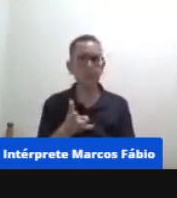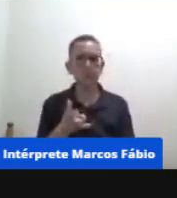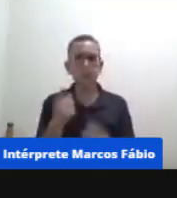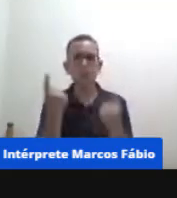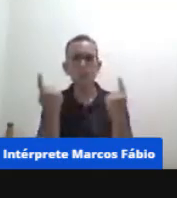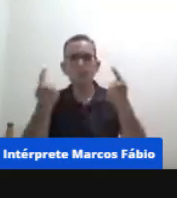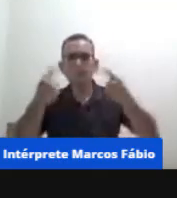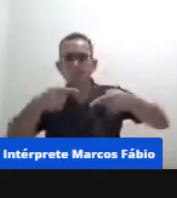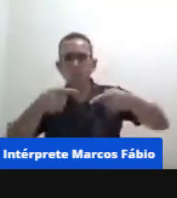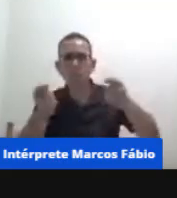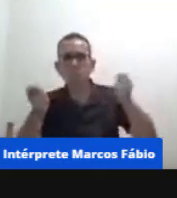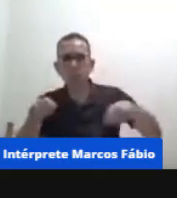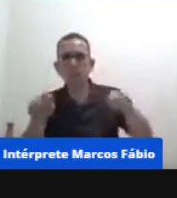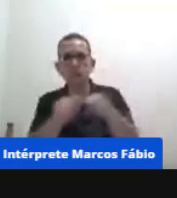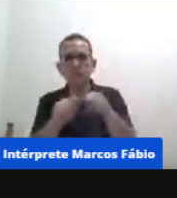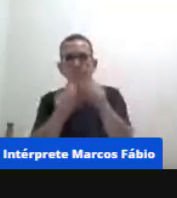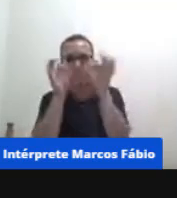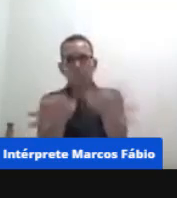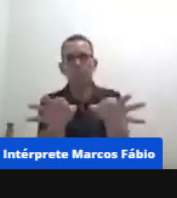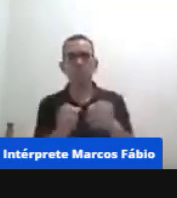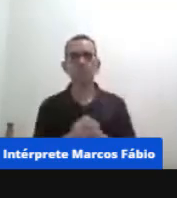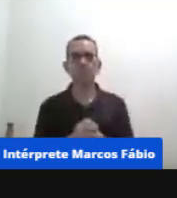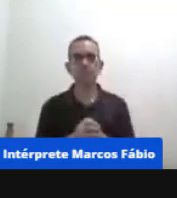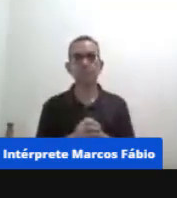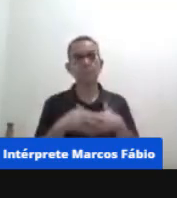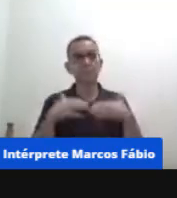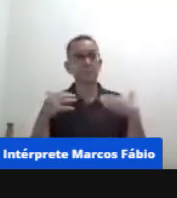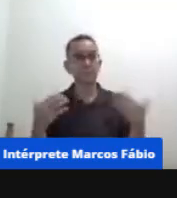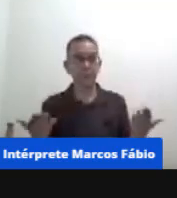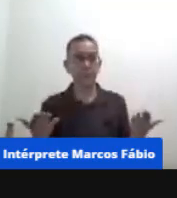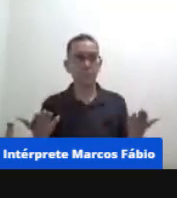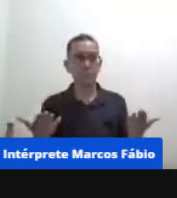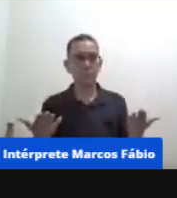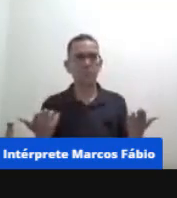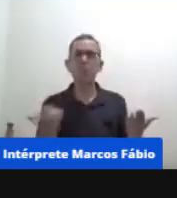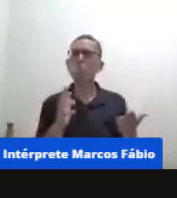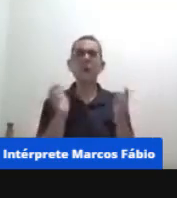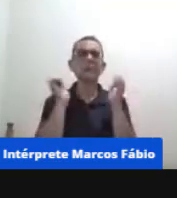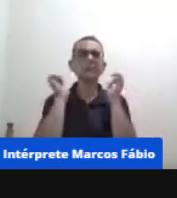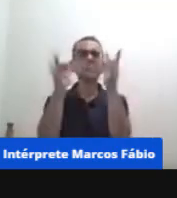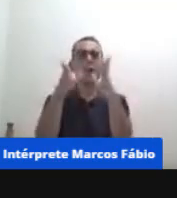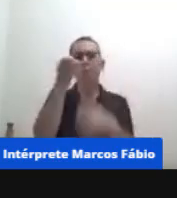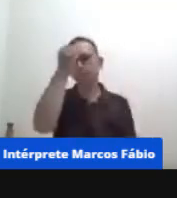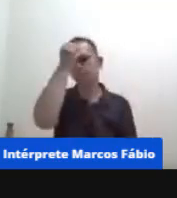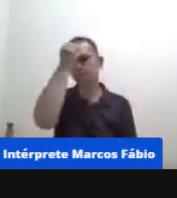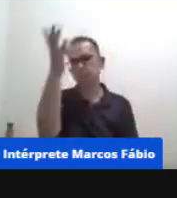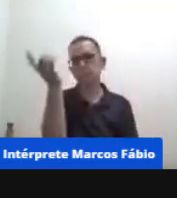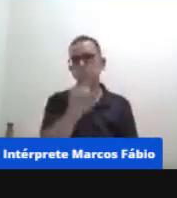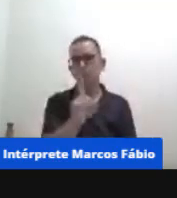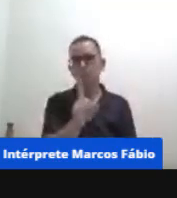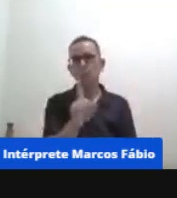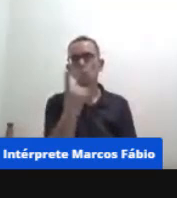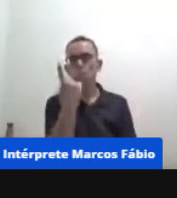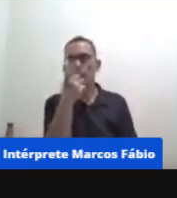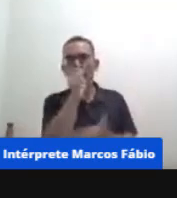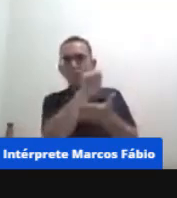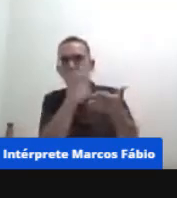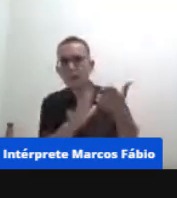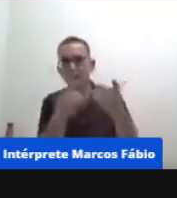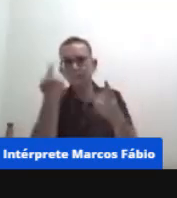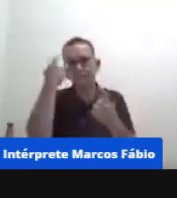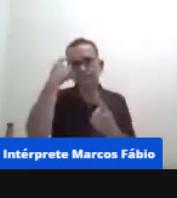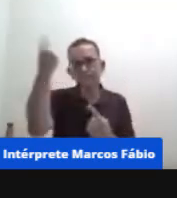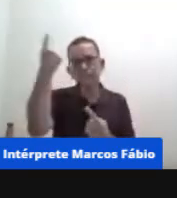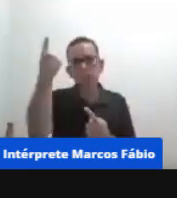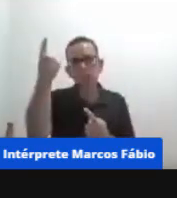criança. E, gente, não vamos deixar sempre de esquecer que uma atividade elaborada para uma certa criança não serve